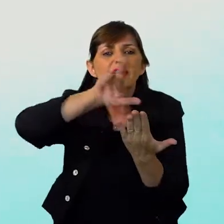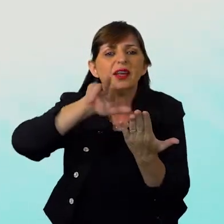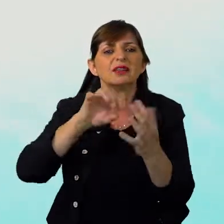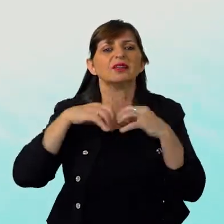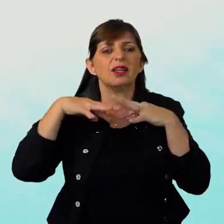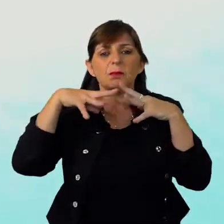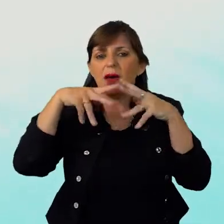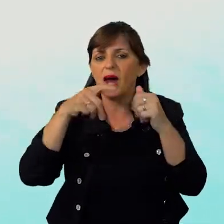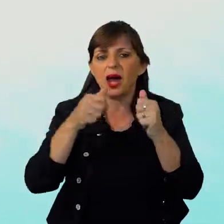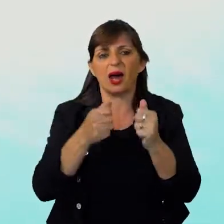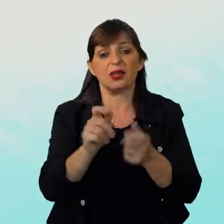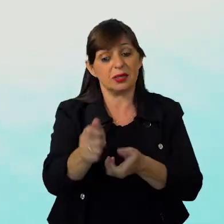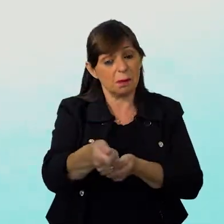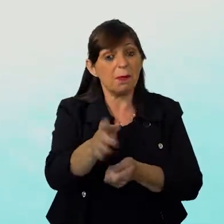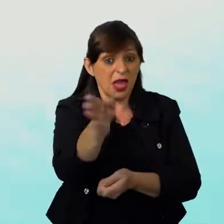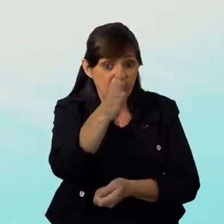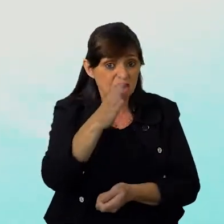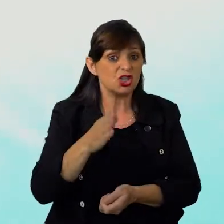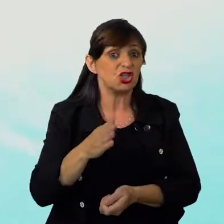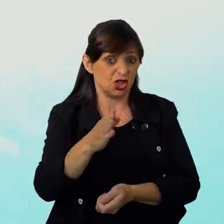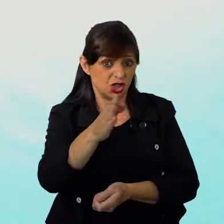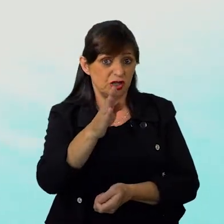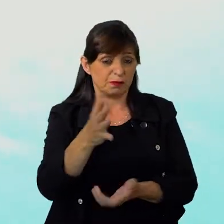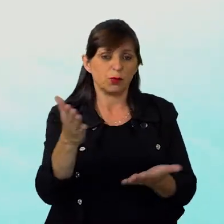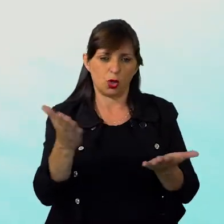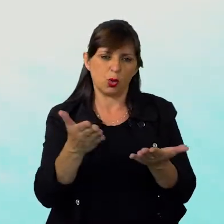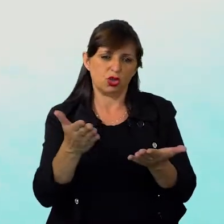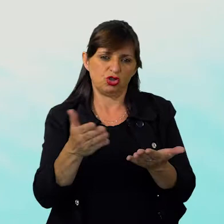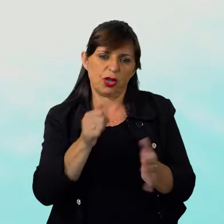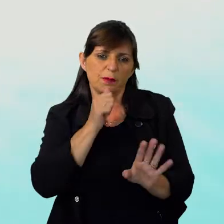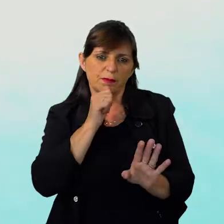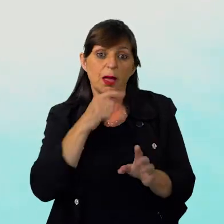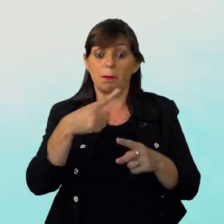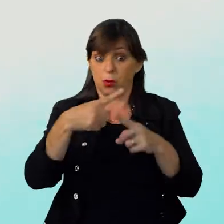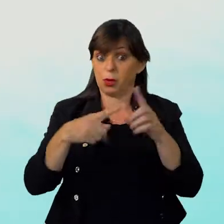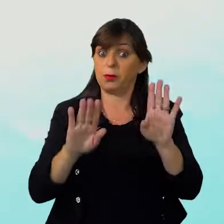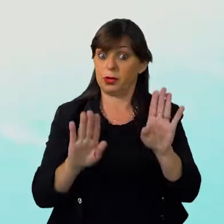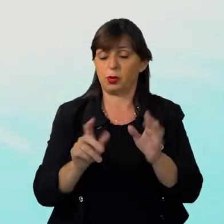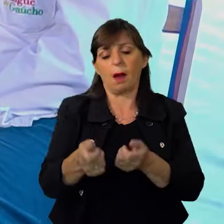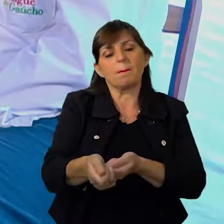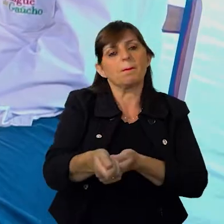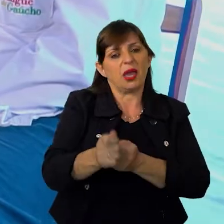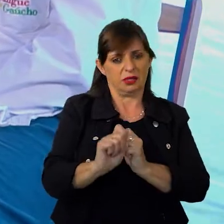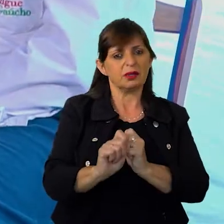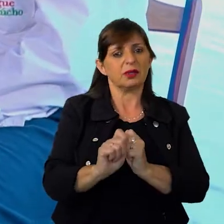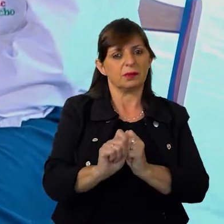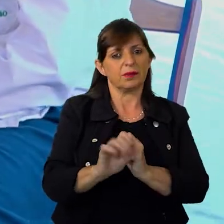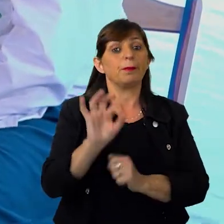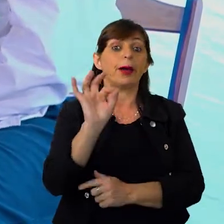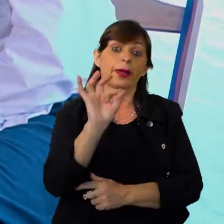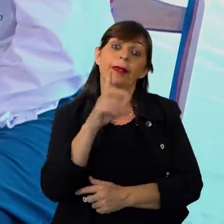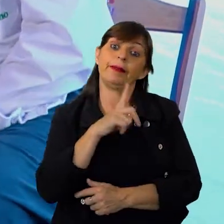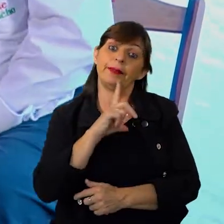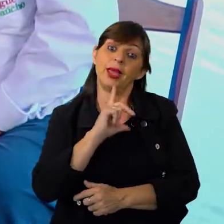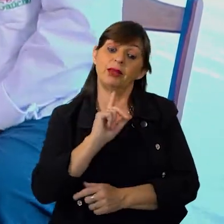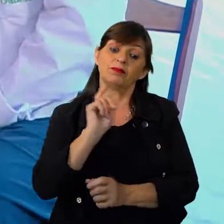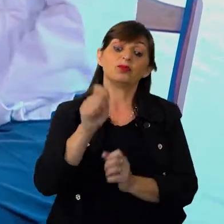sabemos que não é permitido A Pesca Mas onde tenha sol no Rio pode pegar qualquer peixe